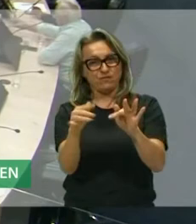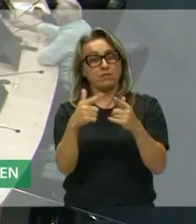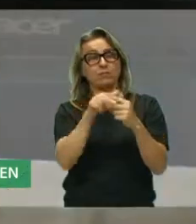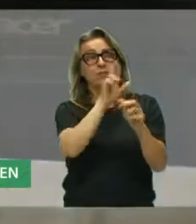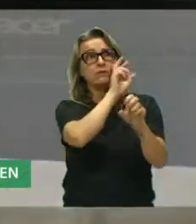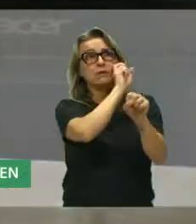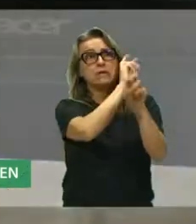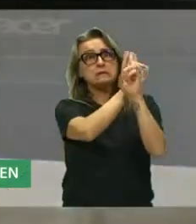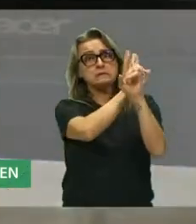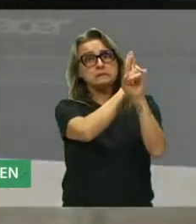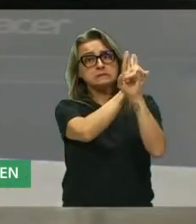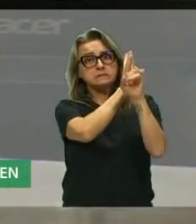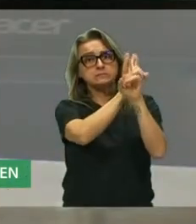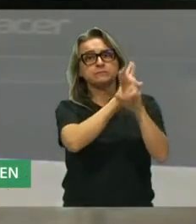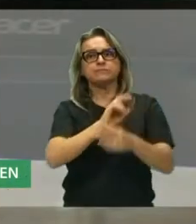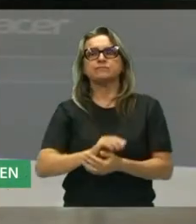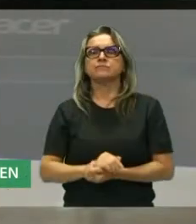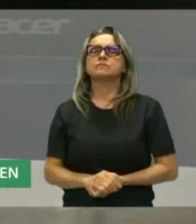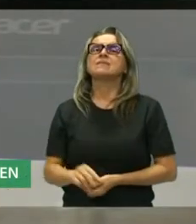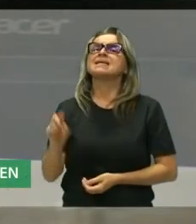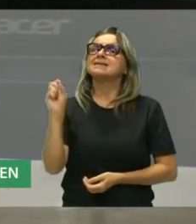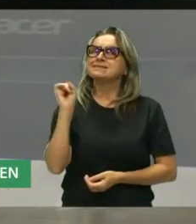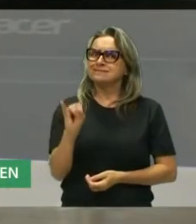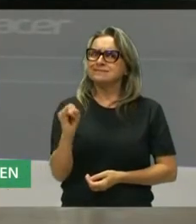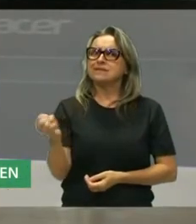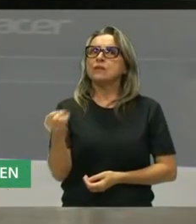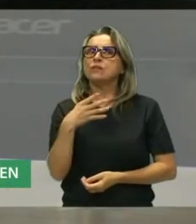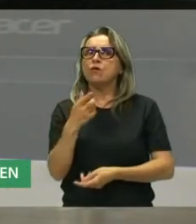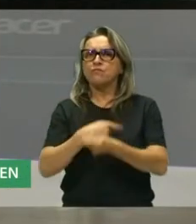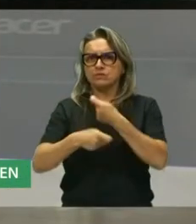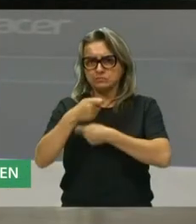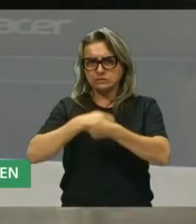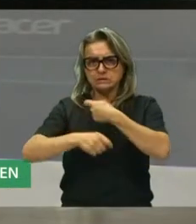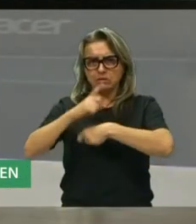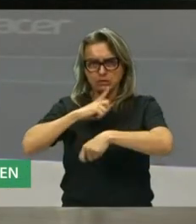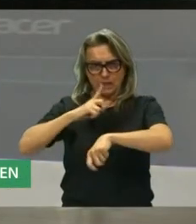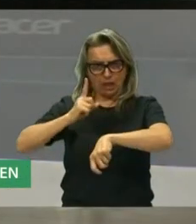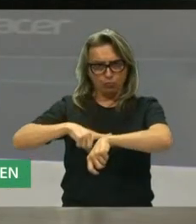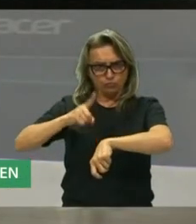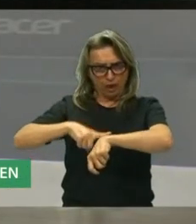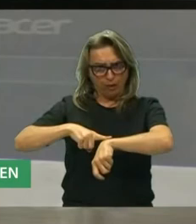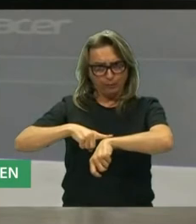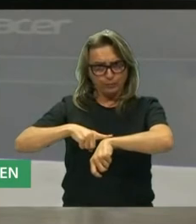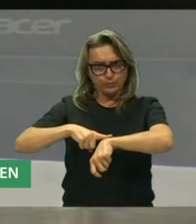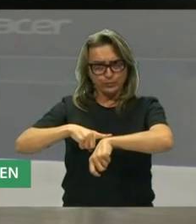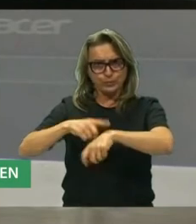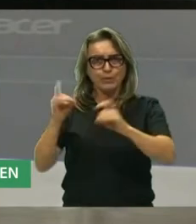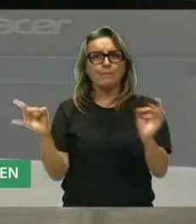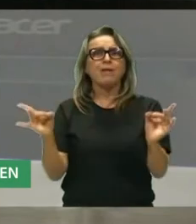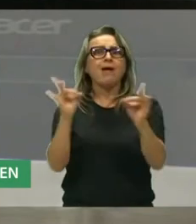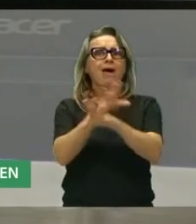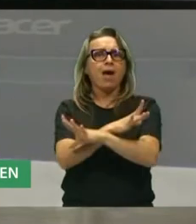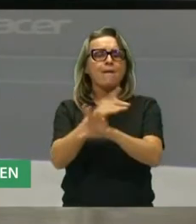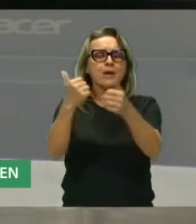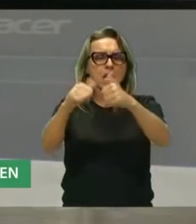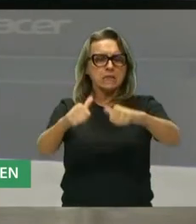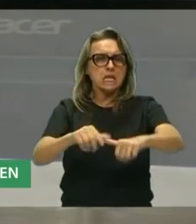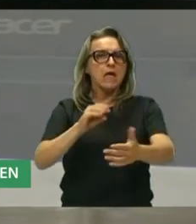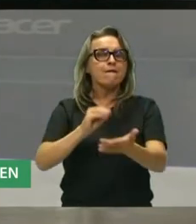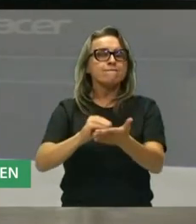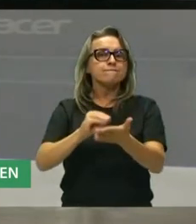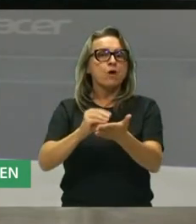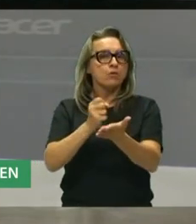algum tempo previsto para finalizar a análise da falta de contrato com